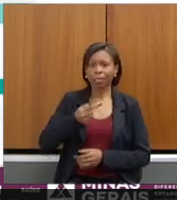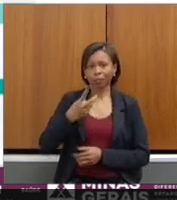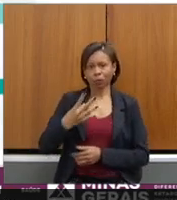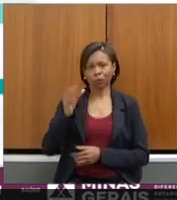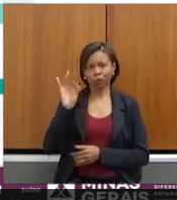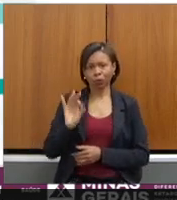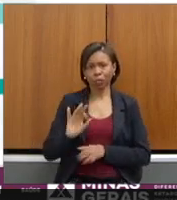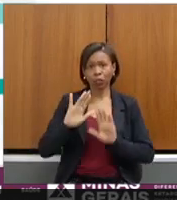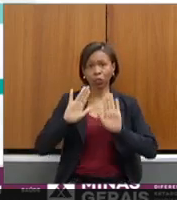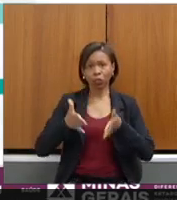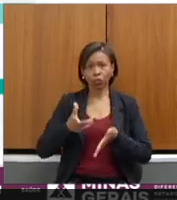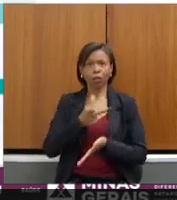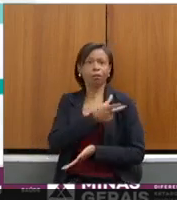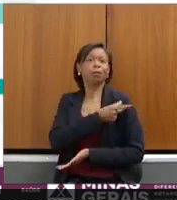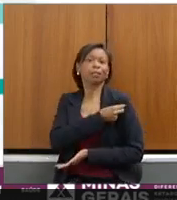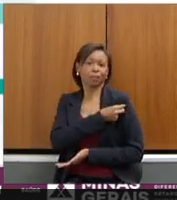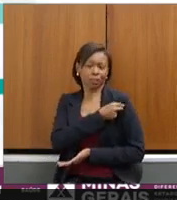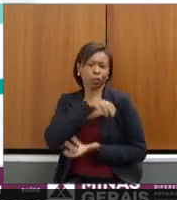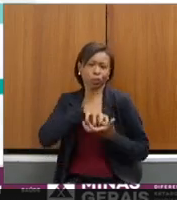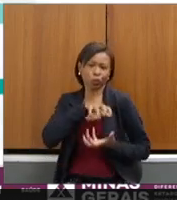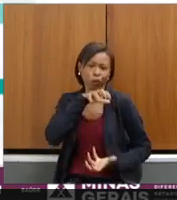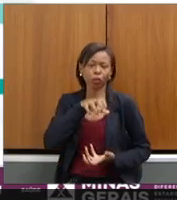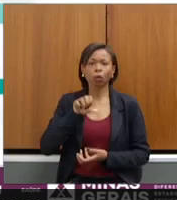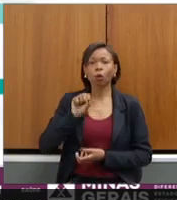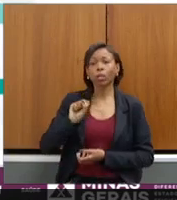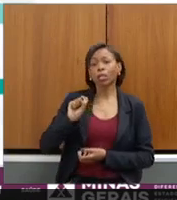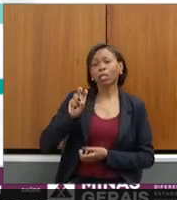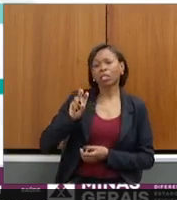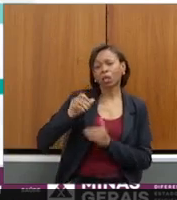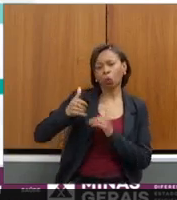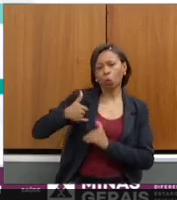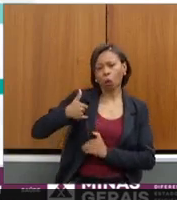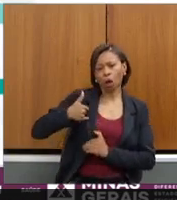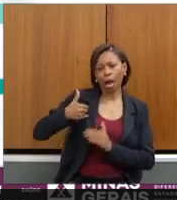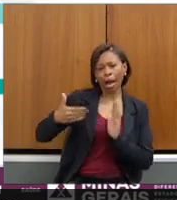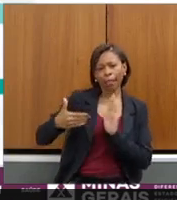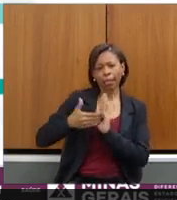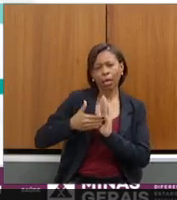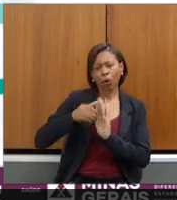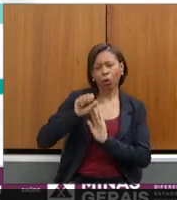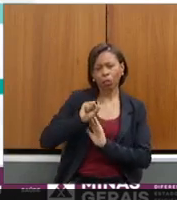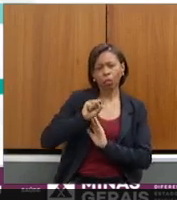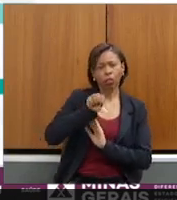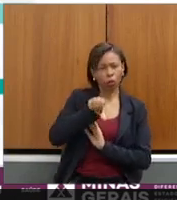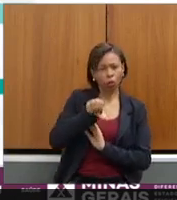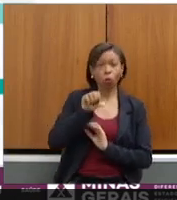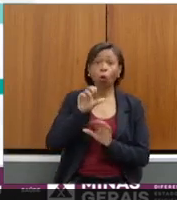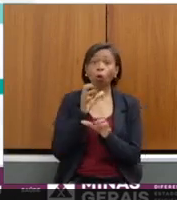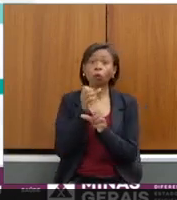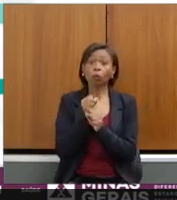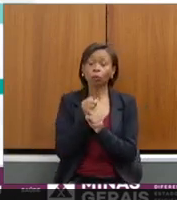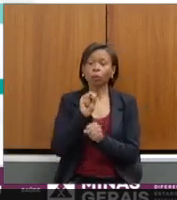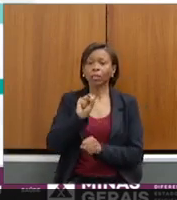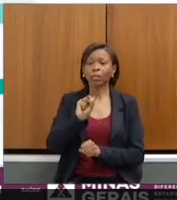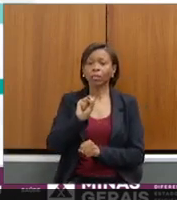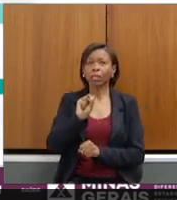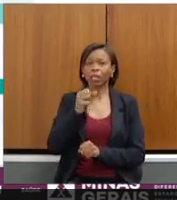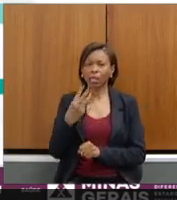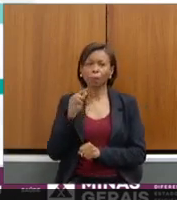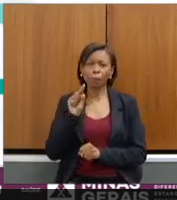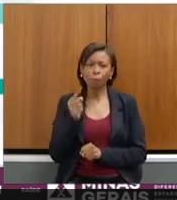por cento vacinado nos nossos registros 85 anos 89 83 mil idosos de